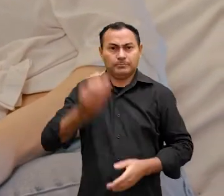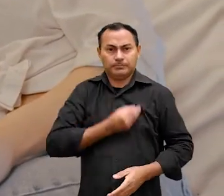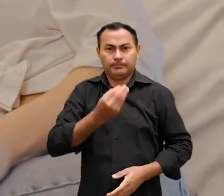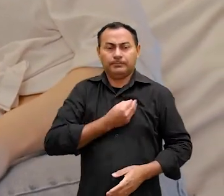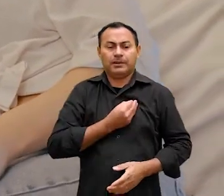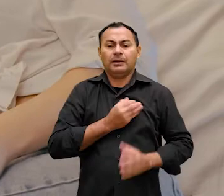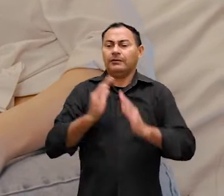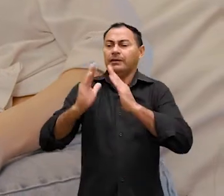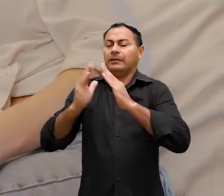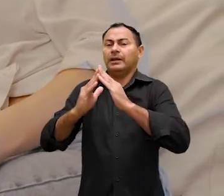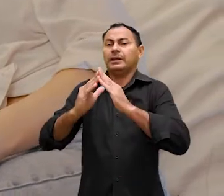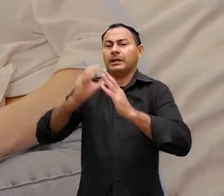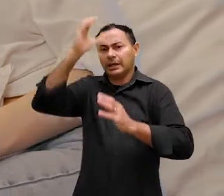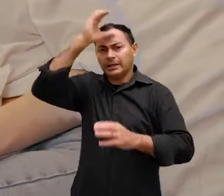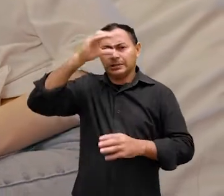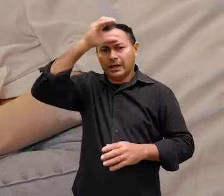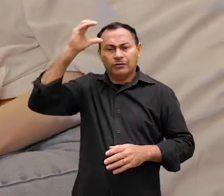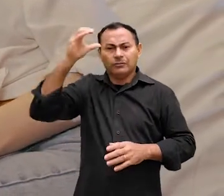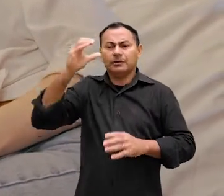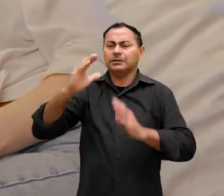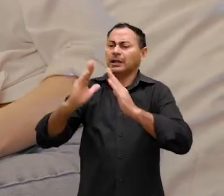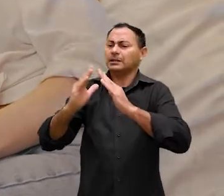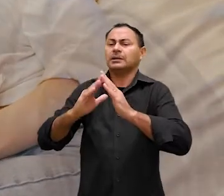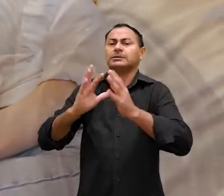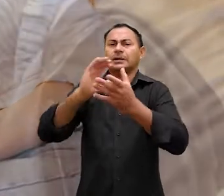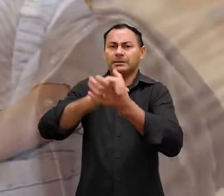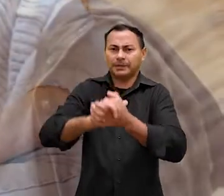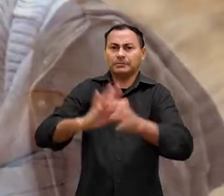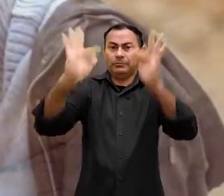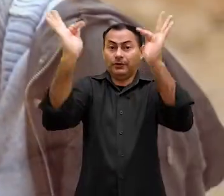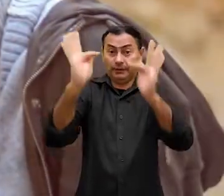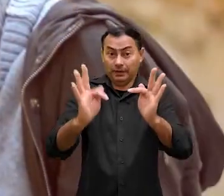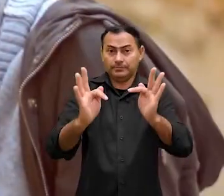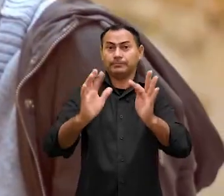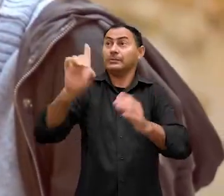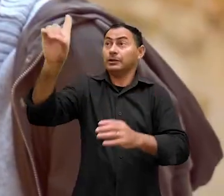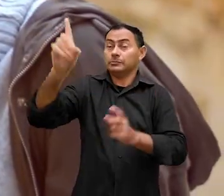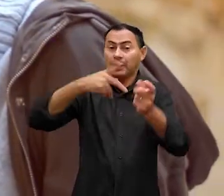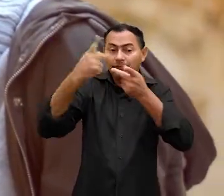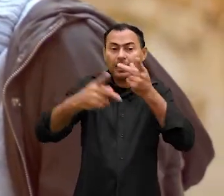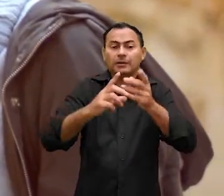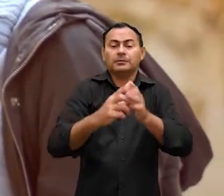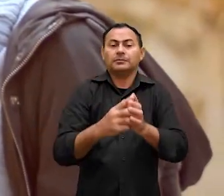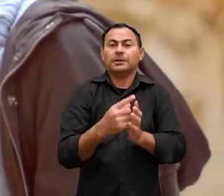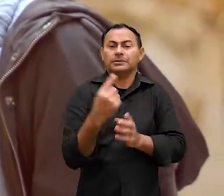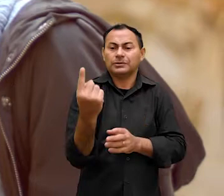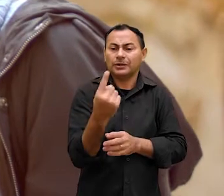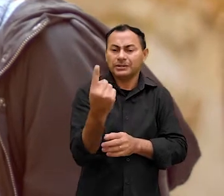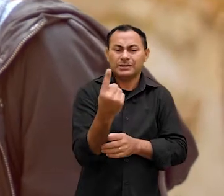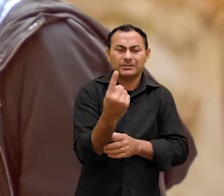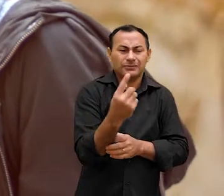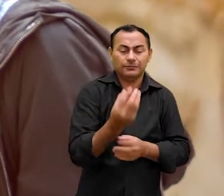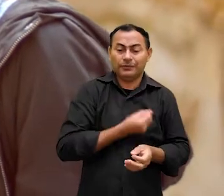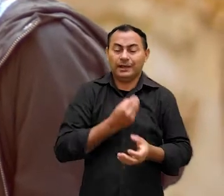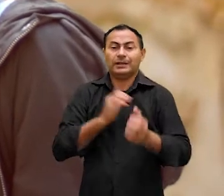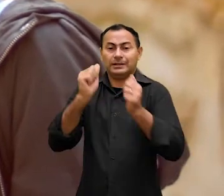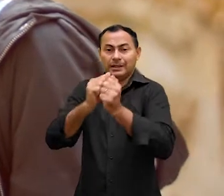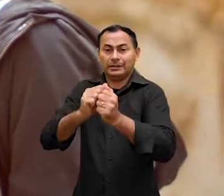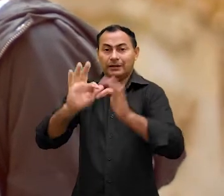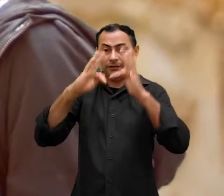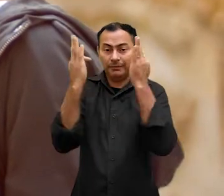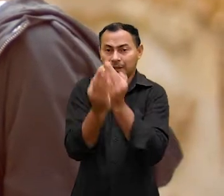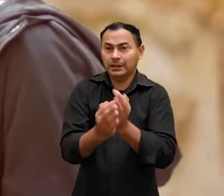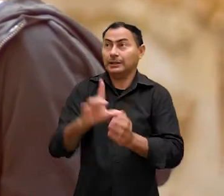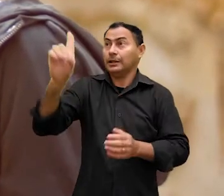vivam em lares cristãos felizes. Ele coloca o solitário em família. Deus não quer